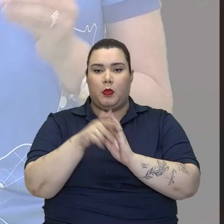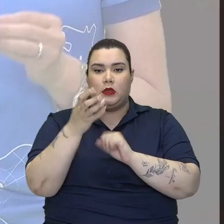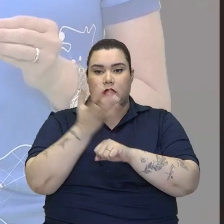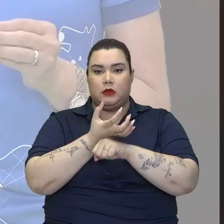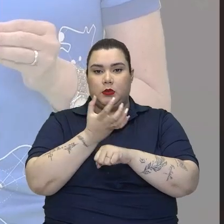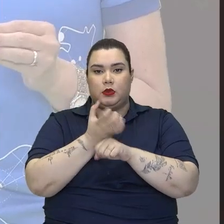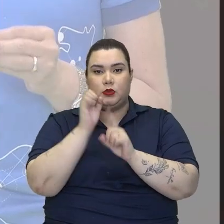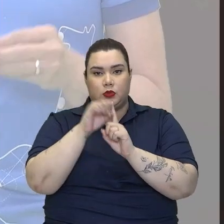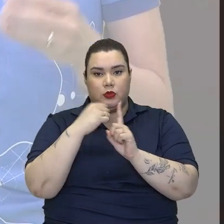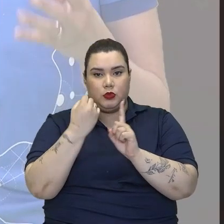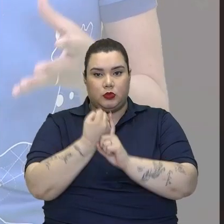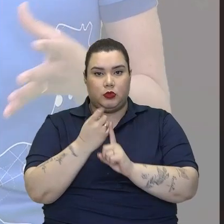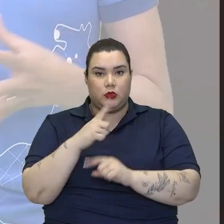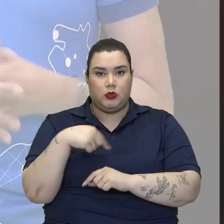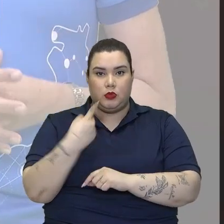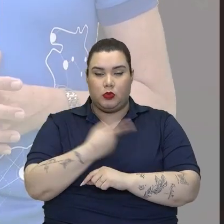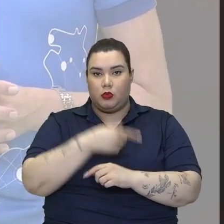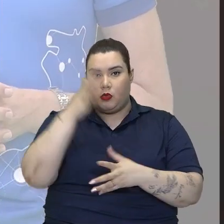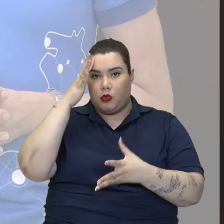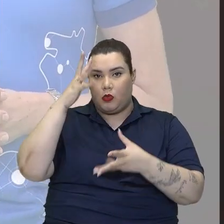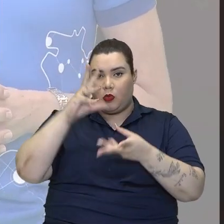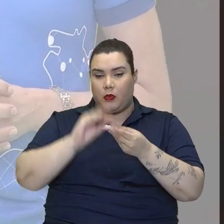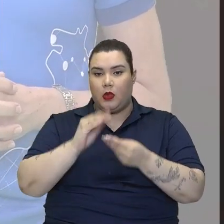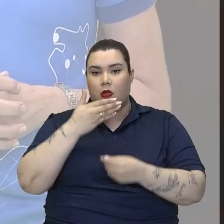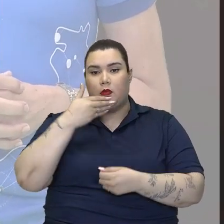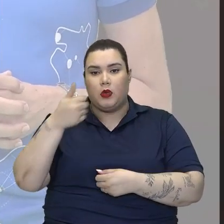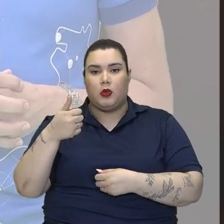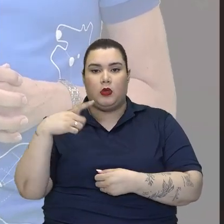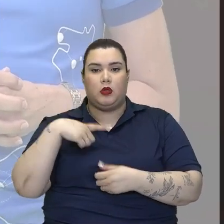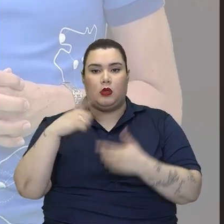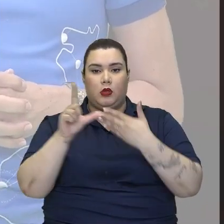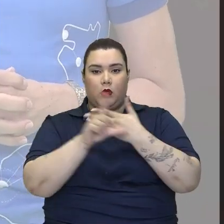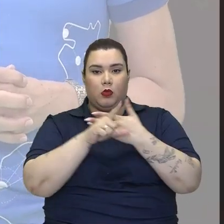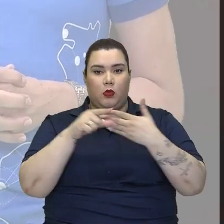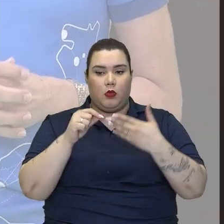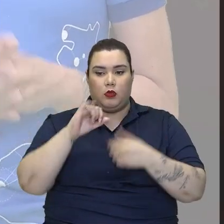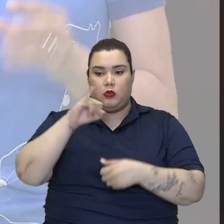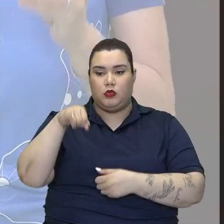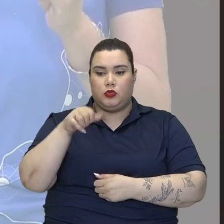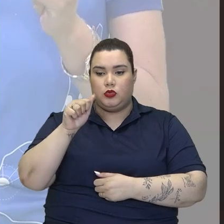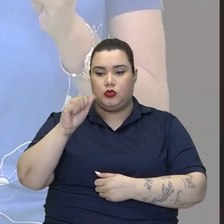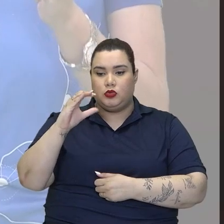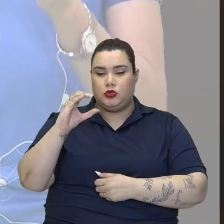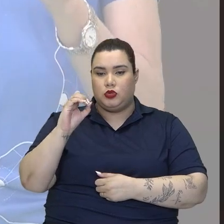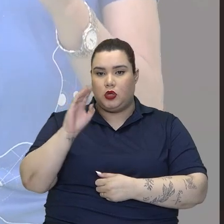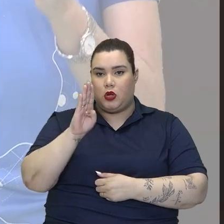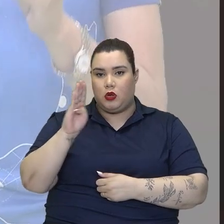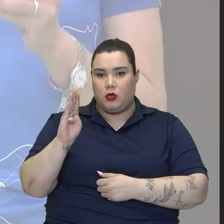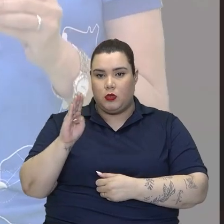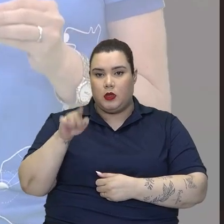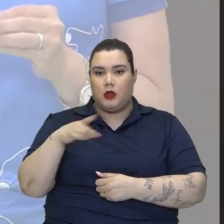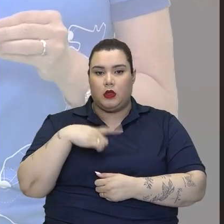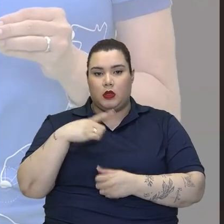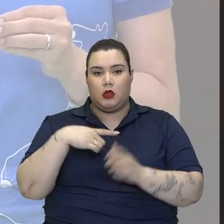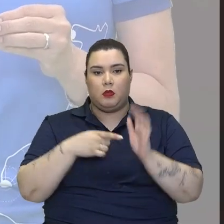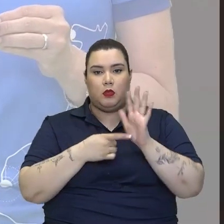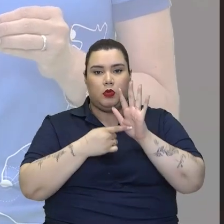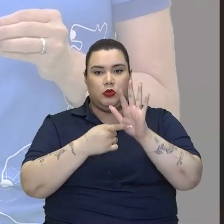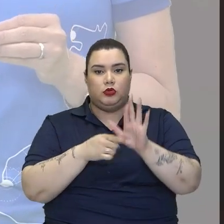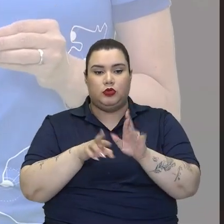para entendermos melhor, tem um autor chamado Giacomo Sani, que ele